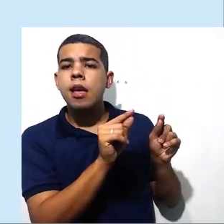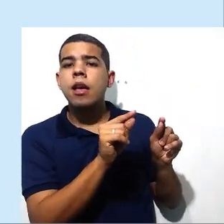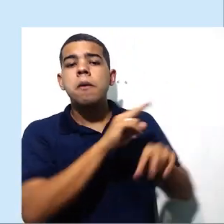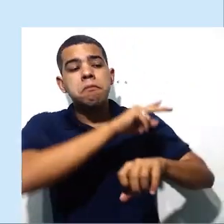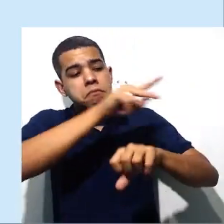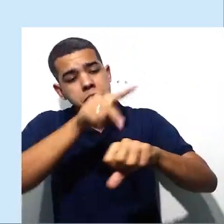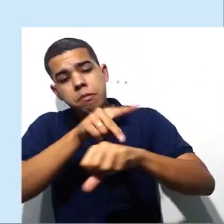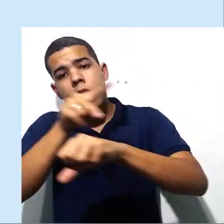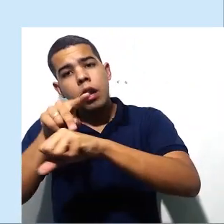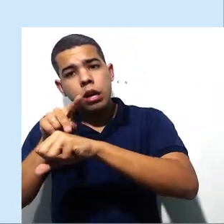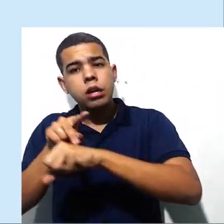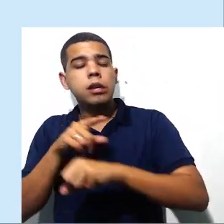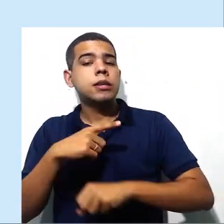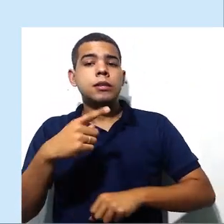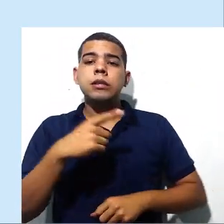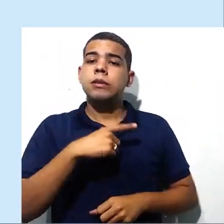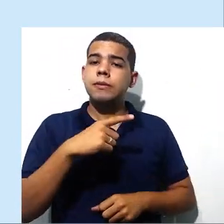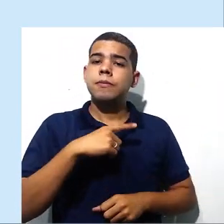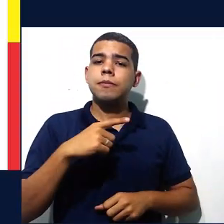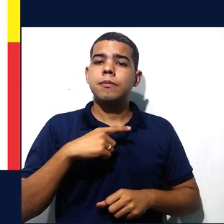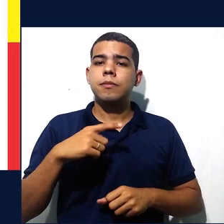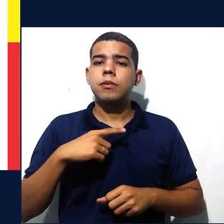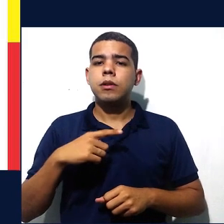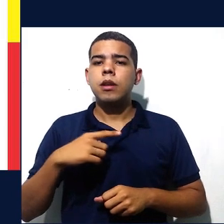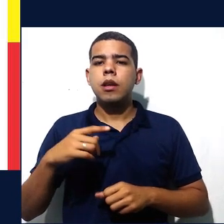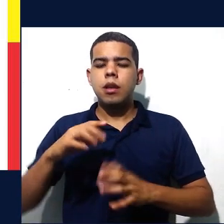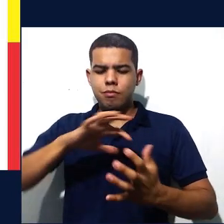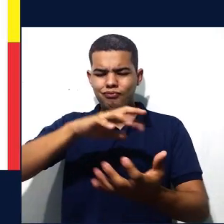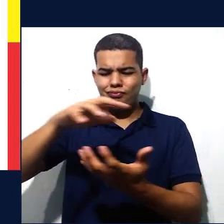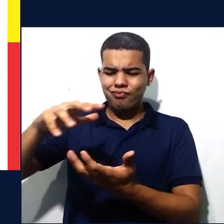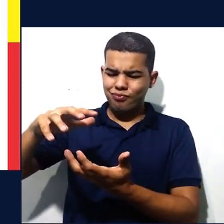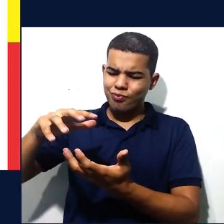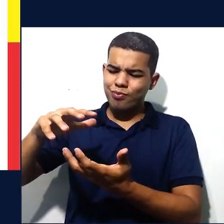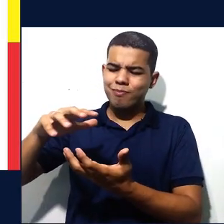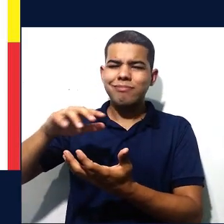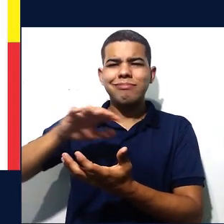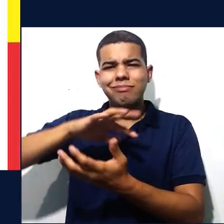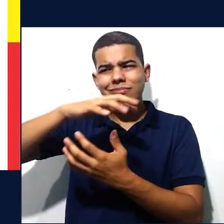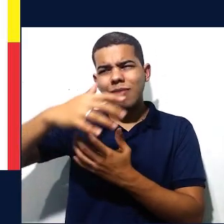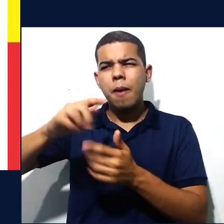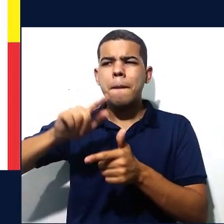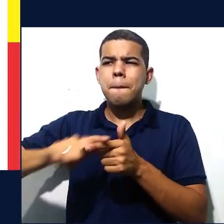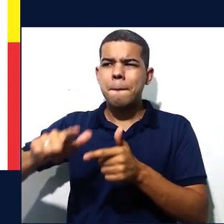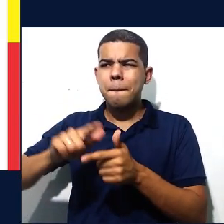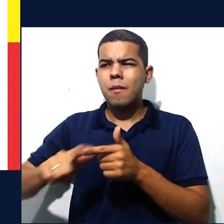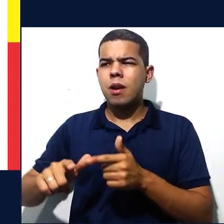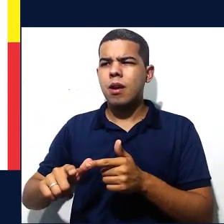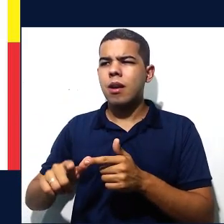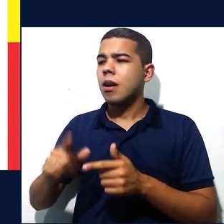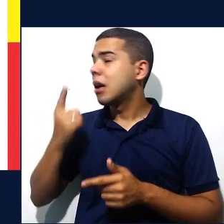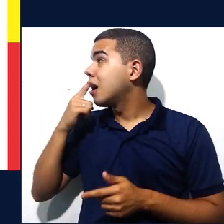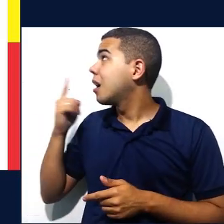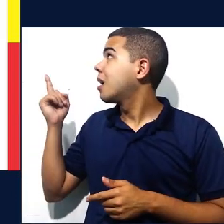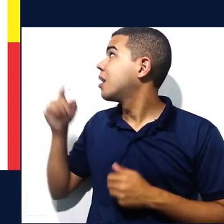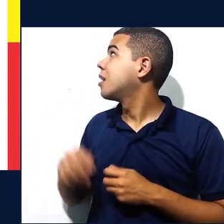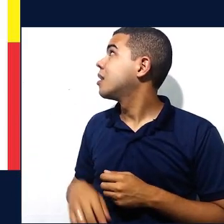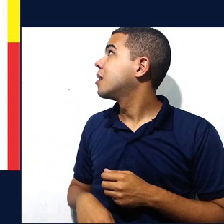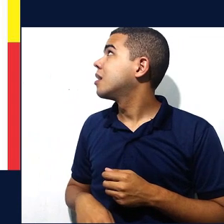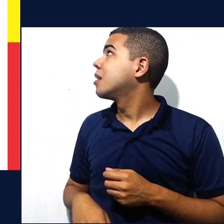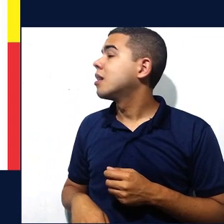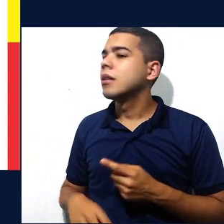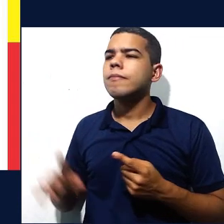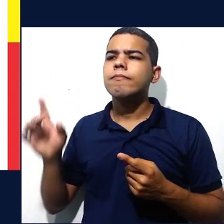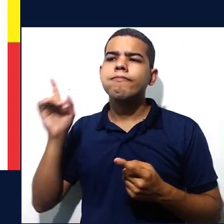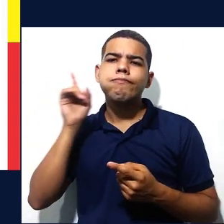que destrói a nossa camada de ozônio. Observa aí na telinha. Olha quem está lá no ranking: os Estados